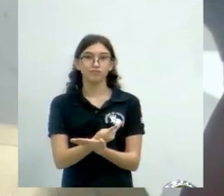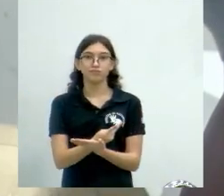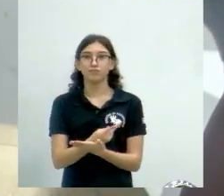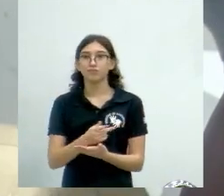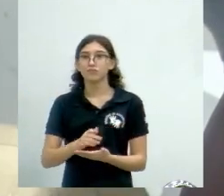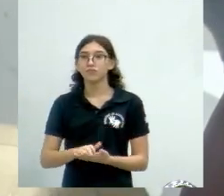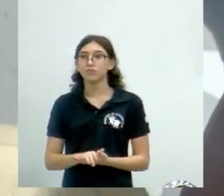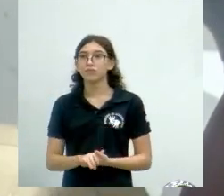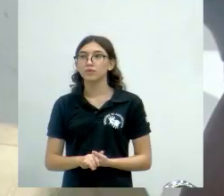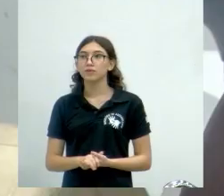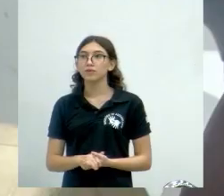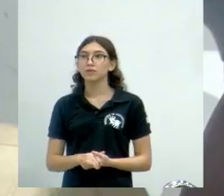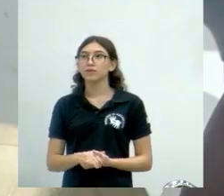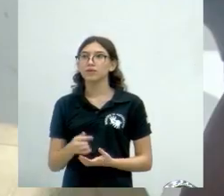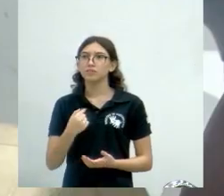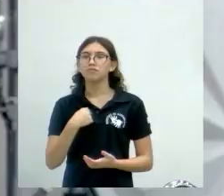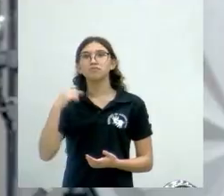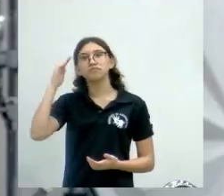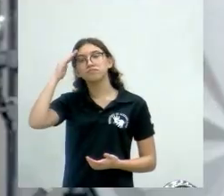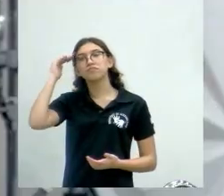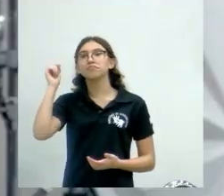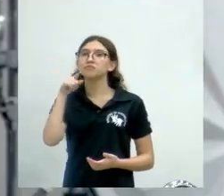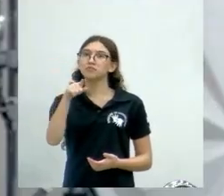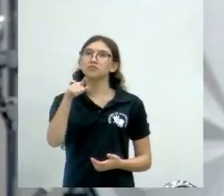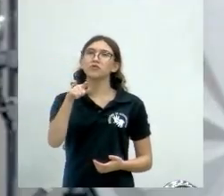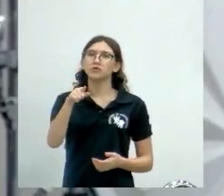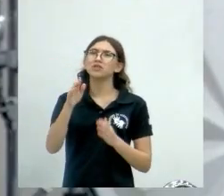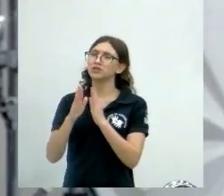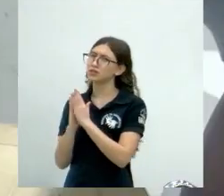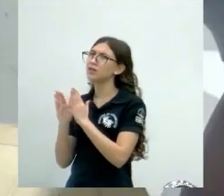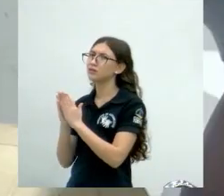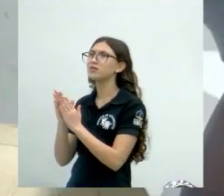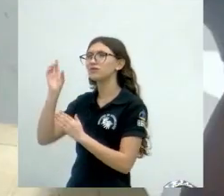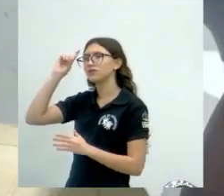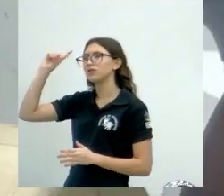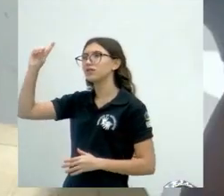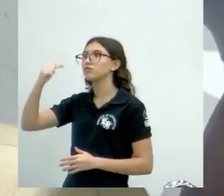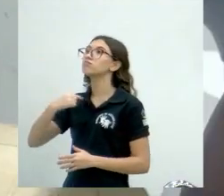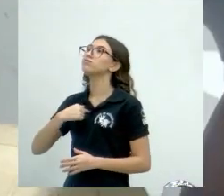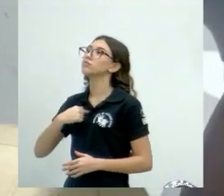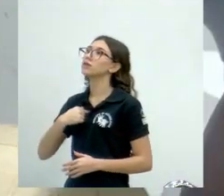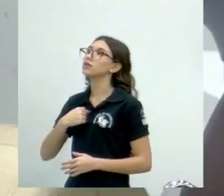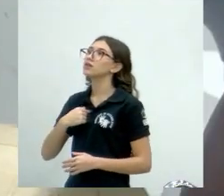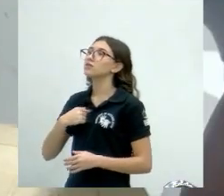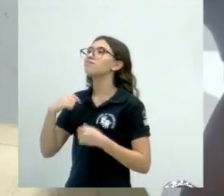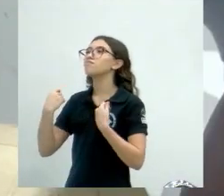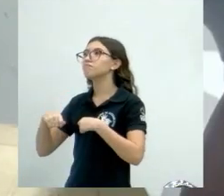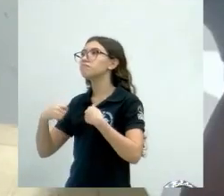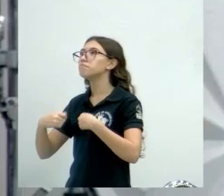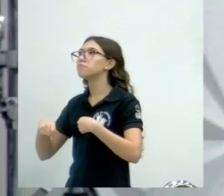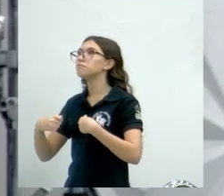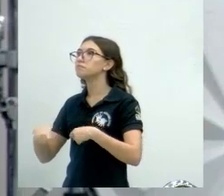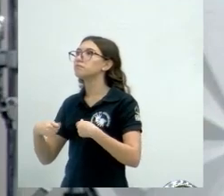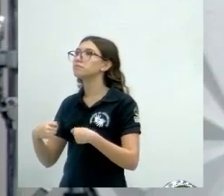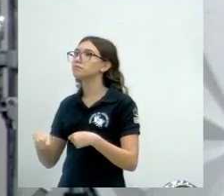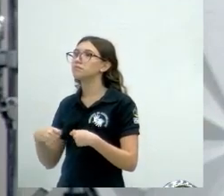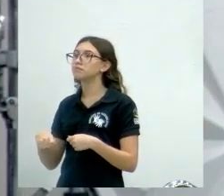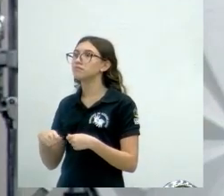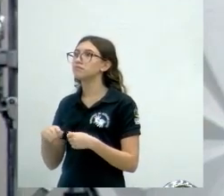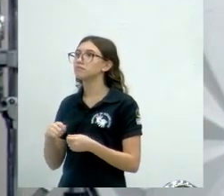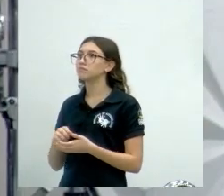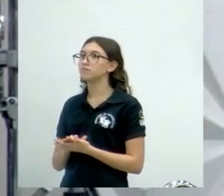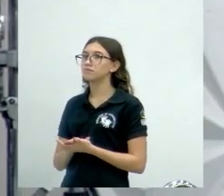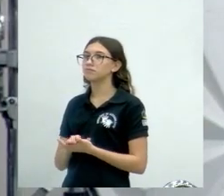várias vezes já orou dessa forma ao Senhor: Senhor, preciso tomar decisão. Que decisão eu tomo? Que